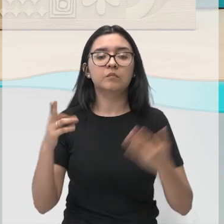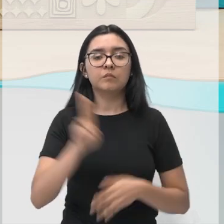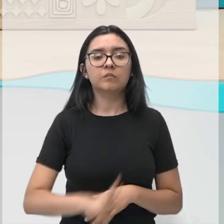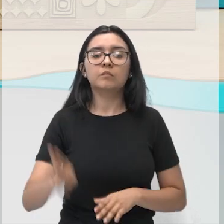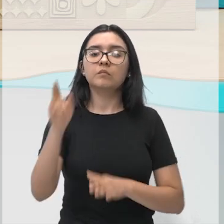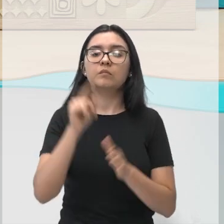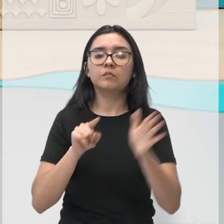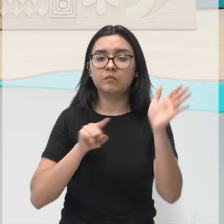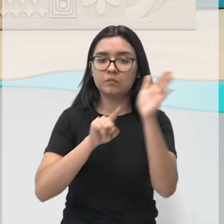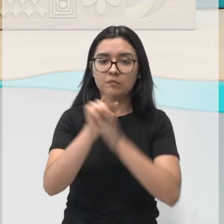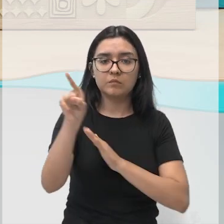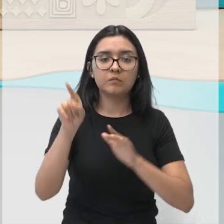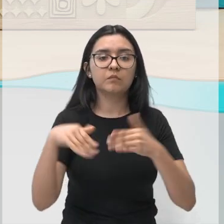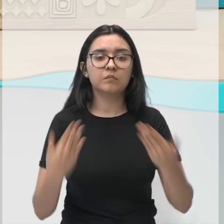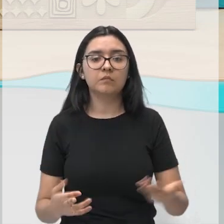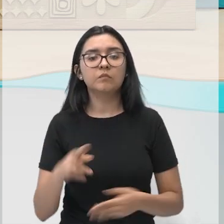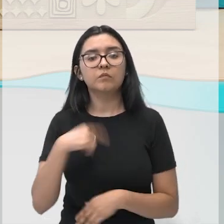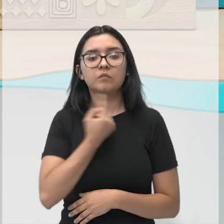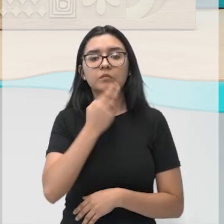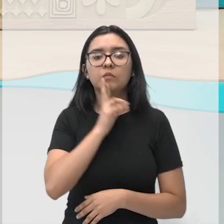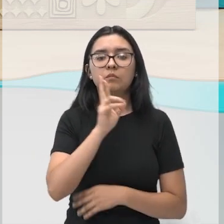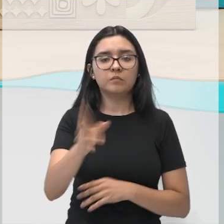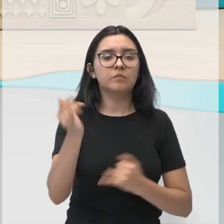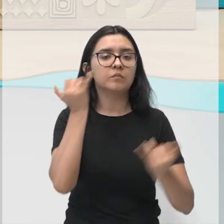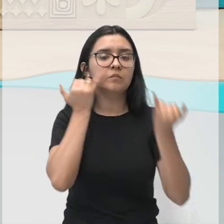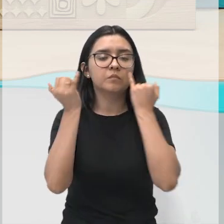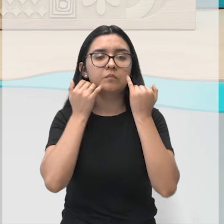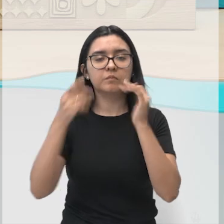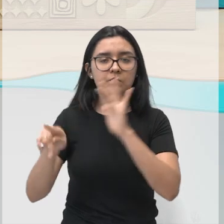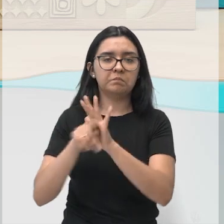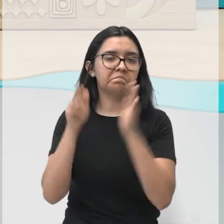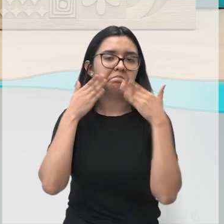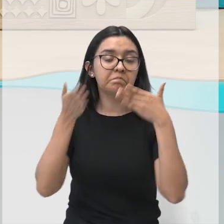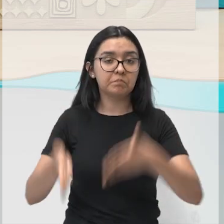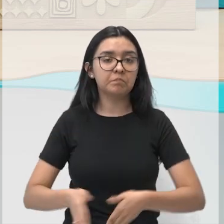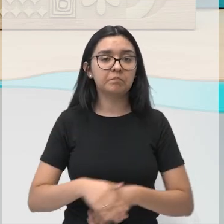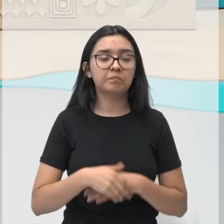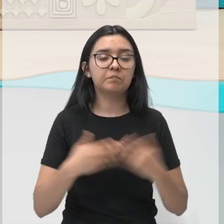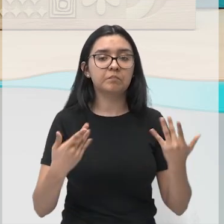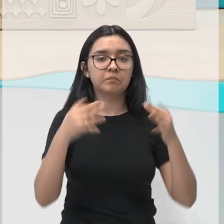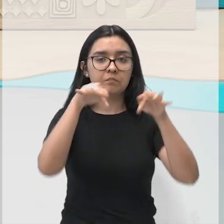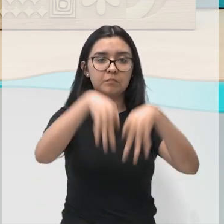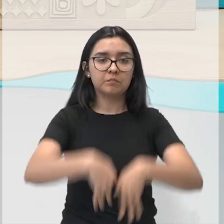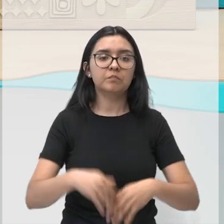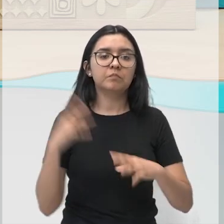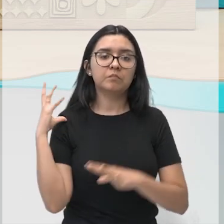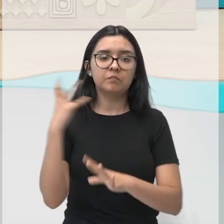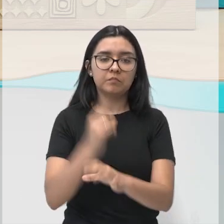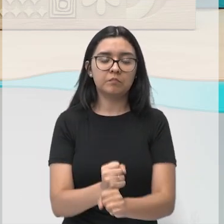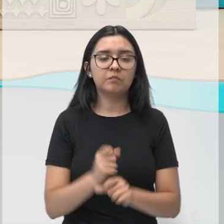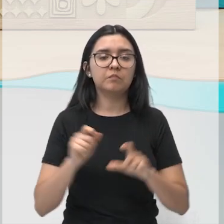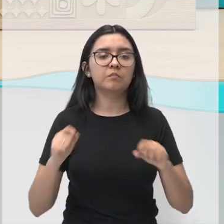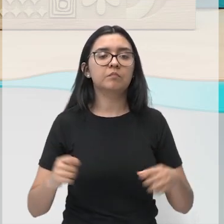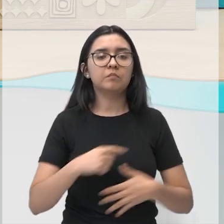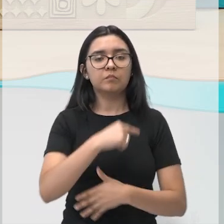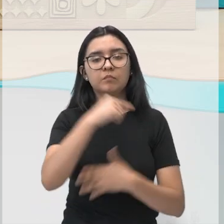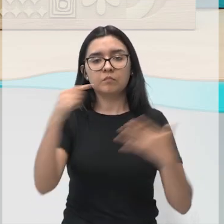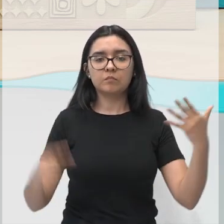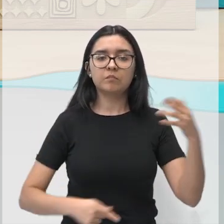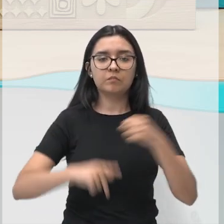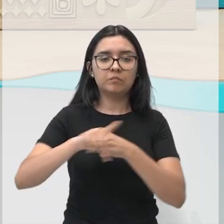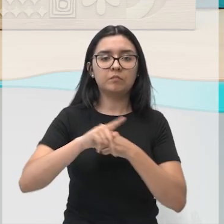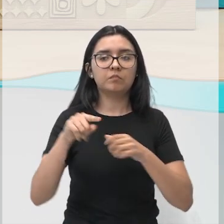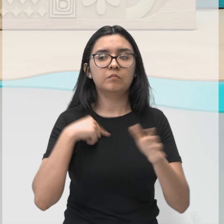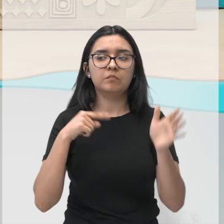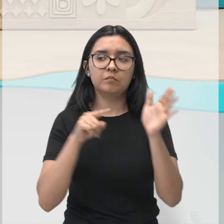fazer perguntas que respondemos com informações específicas. E para finalizar, vamos rever um pouquinho sobre os pronomes